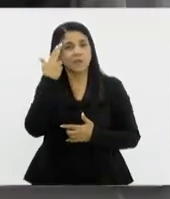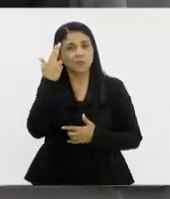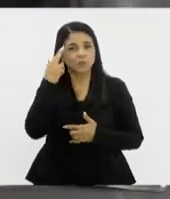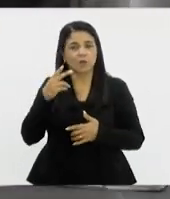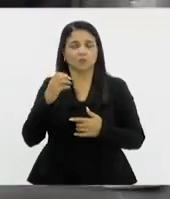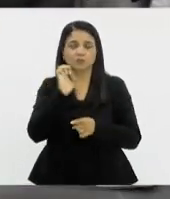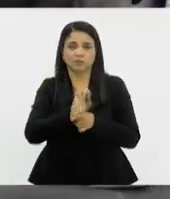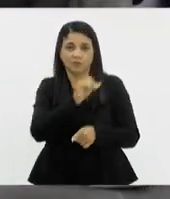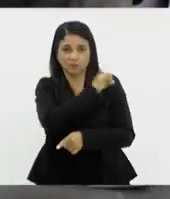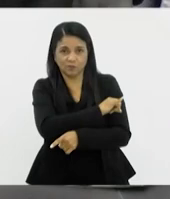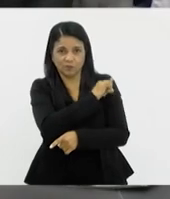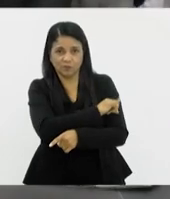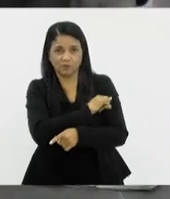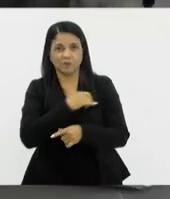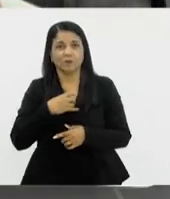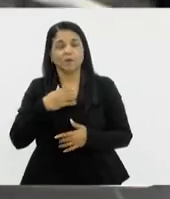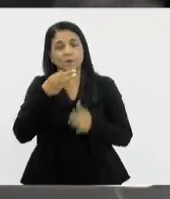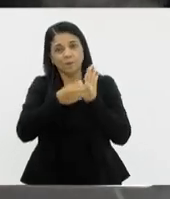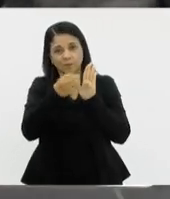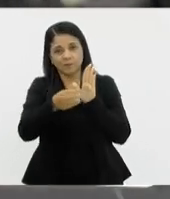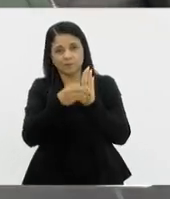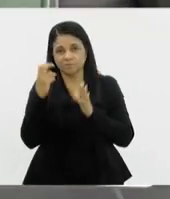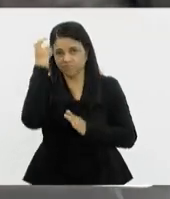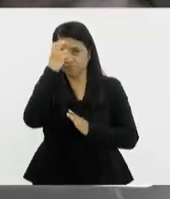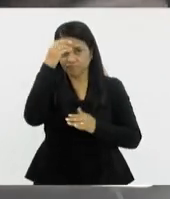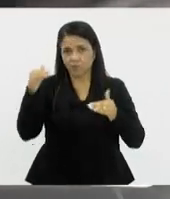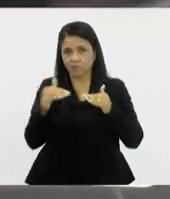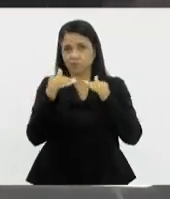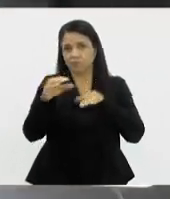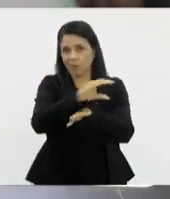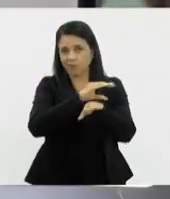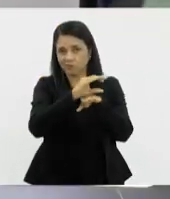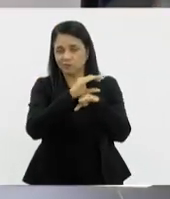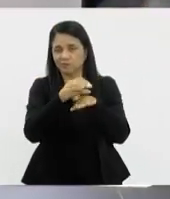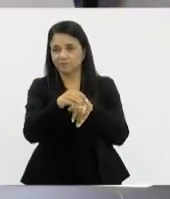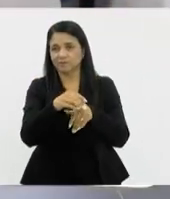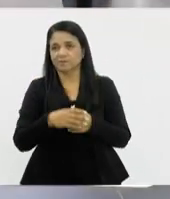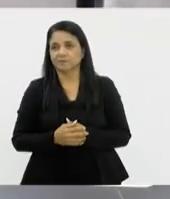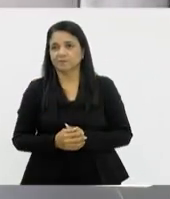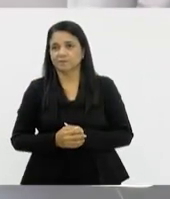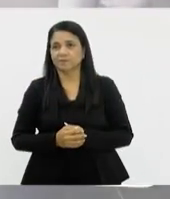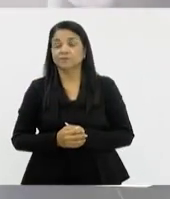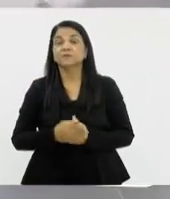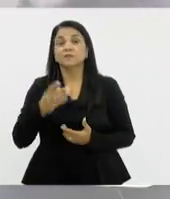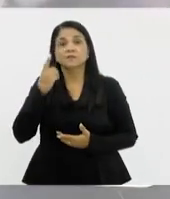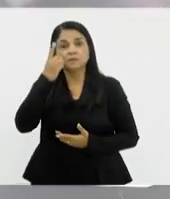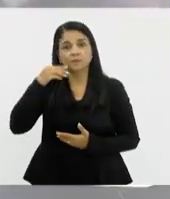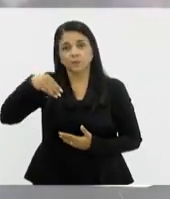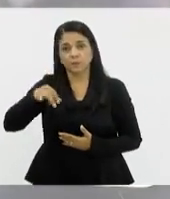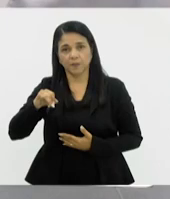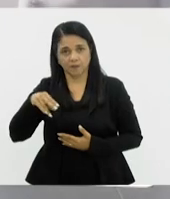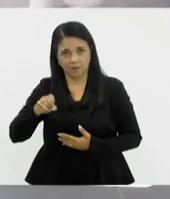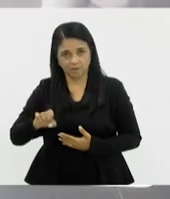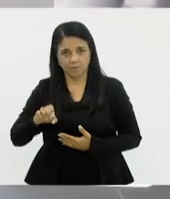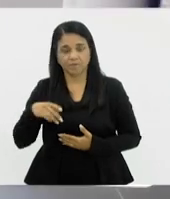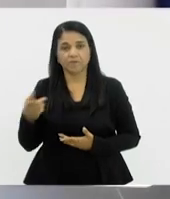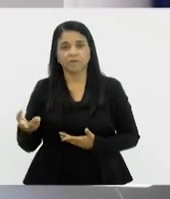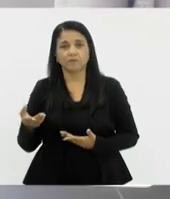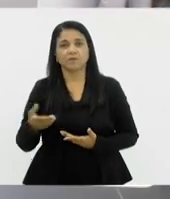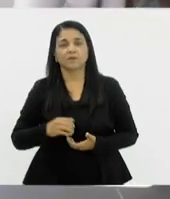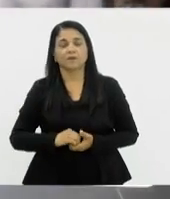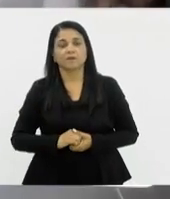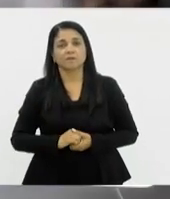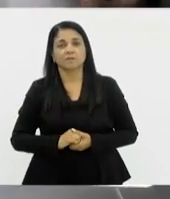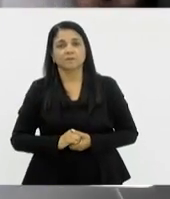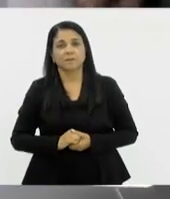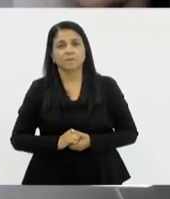Janeiro. O parecer da deputada Verônica Lima é pela constitucionalidade. Presidente. Deputado Carlos Mink. Não só vista, tá, presidente.